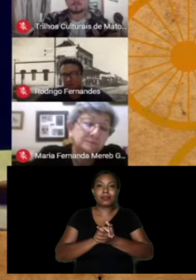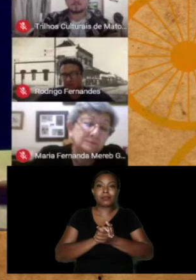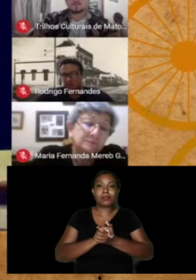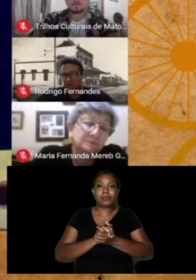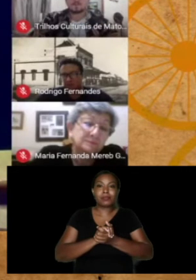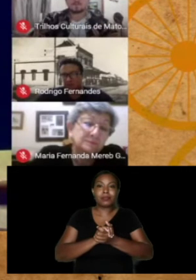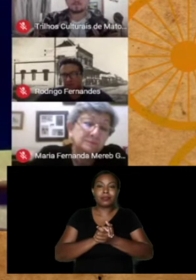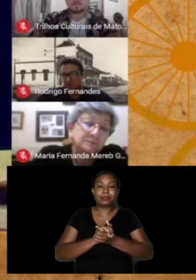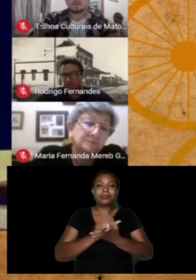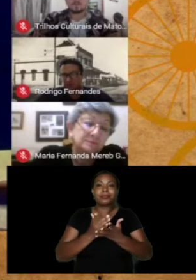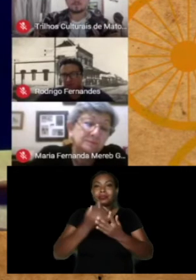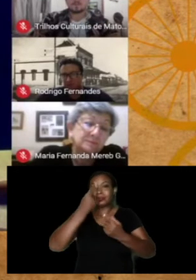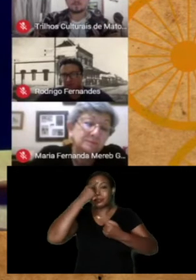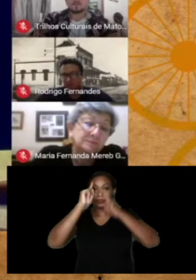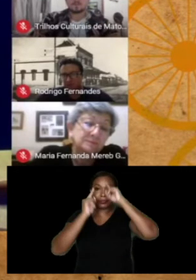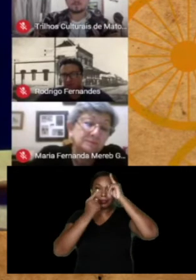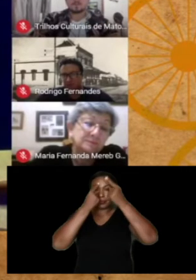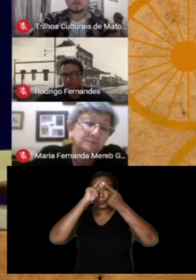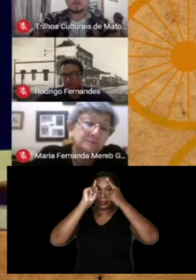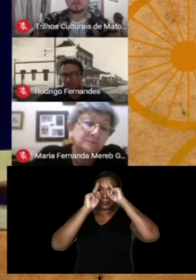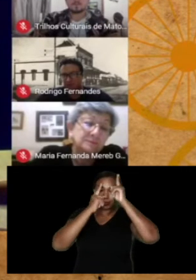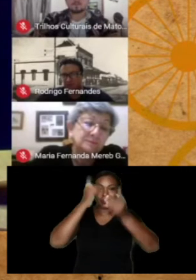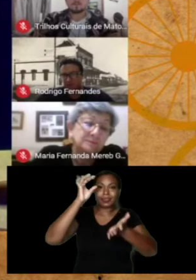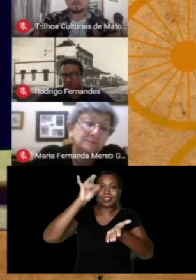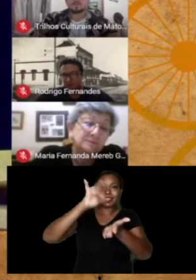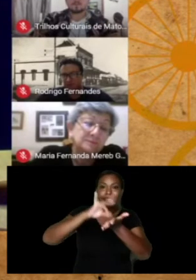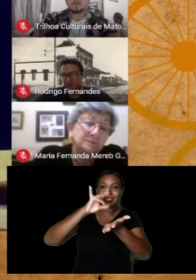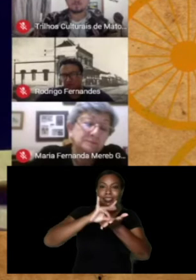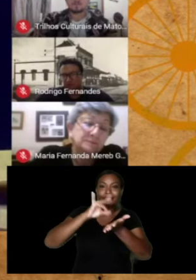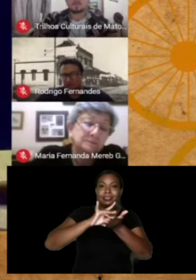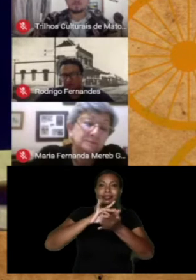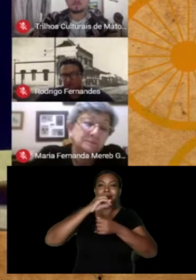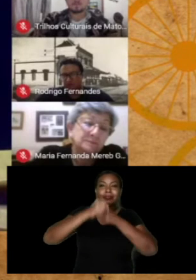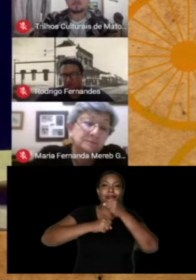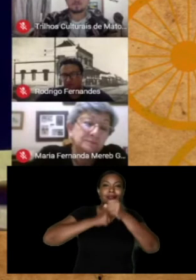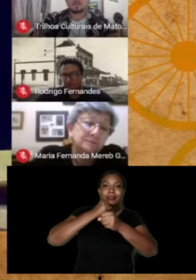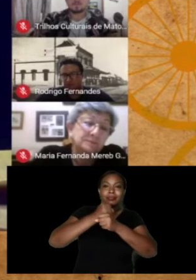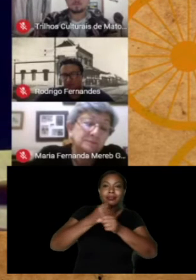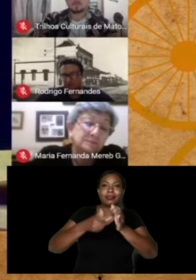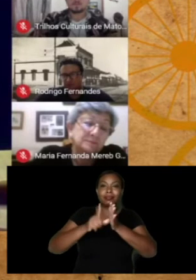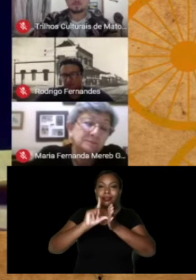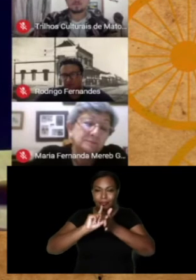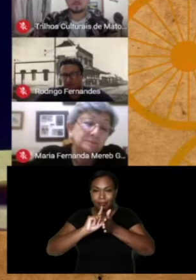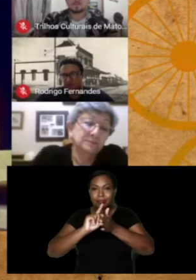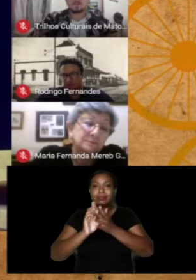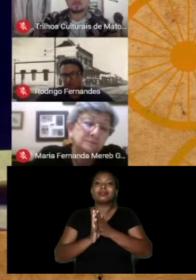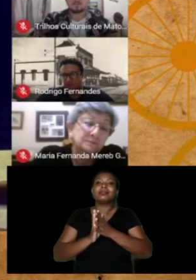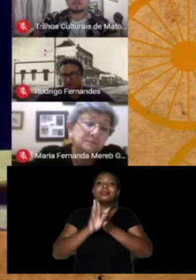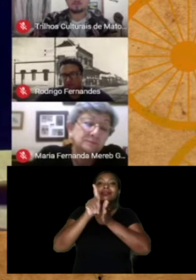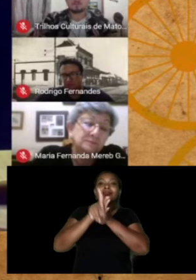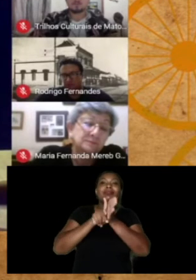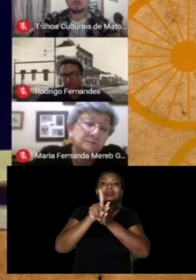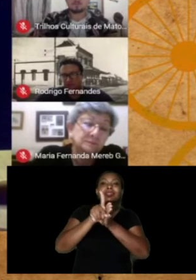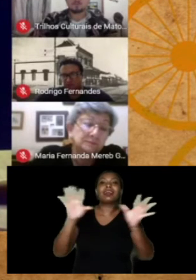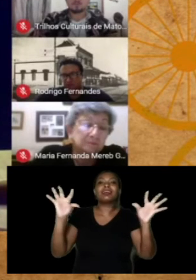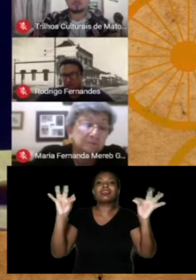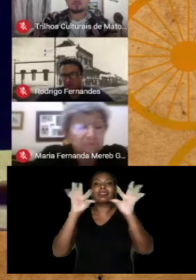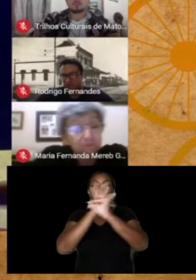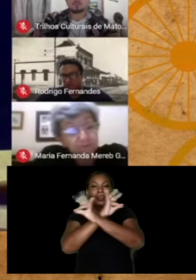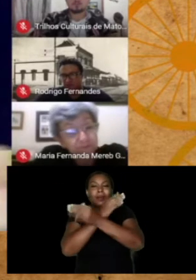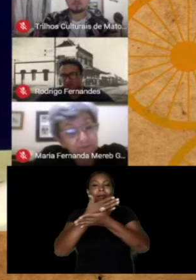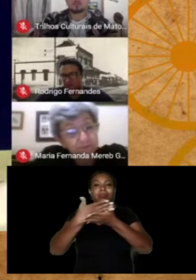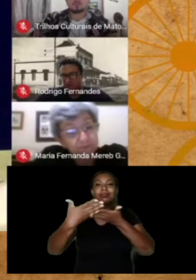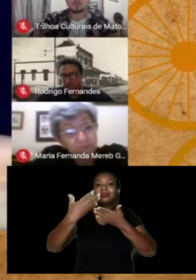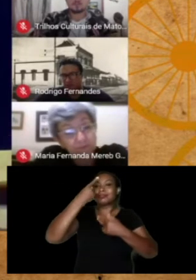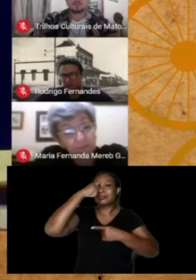Ela foi feita exatamente um ano antes de Trem do Pantanal. Eu, pelo menos, comecei a fazer